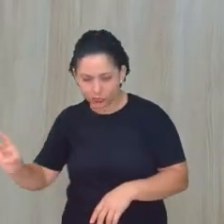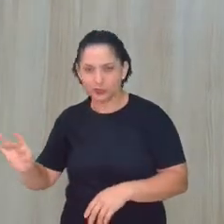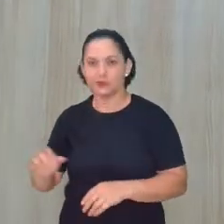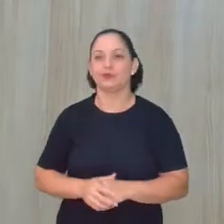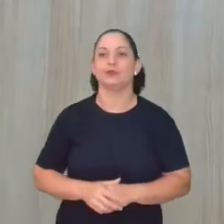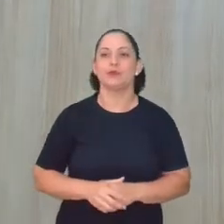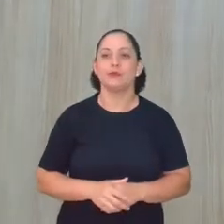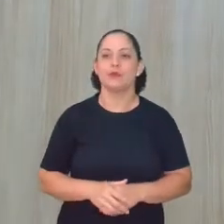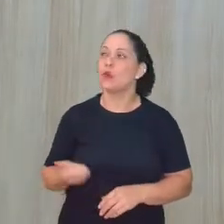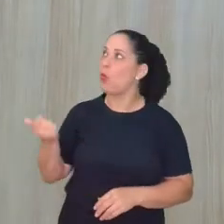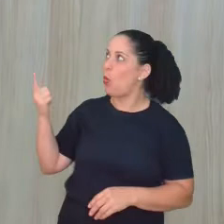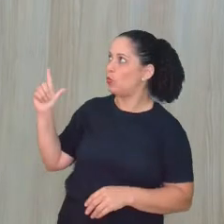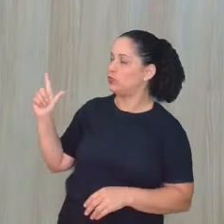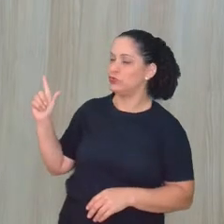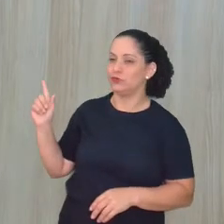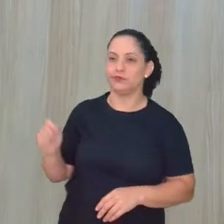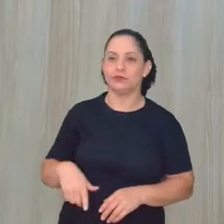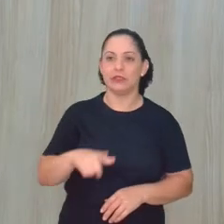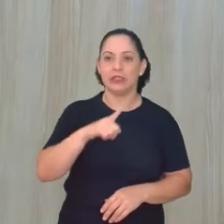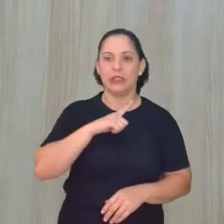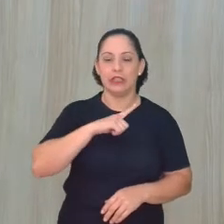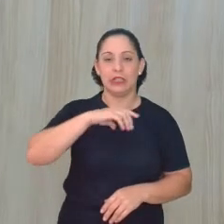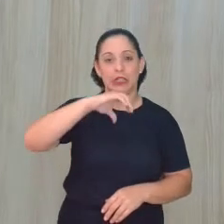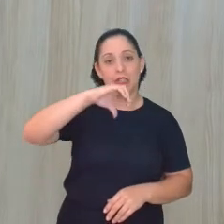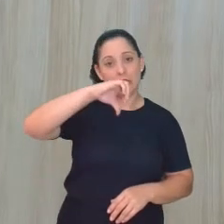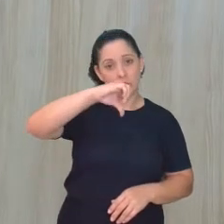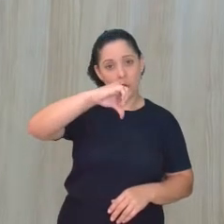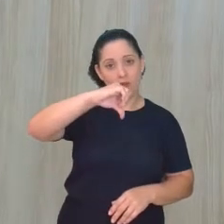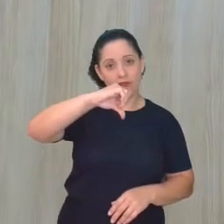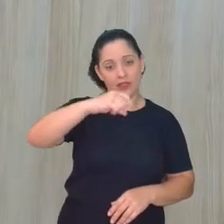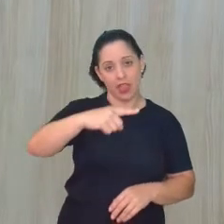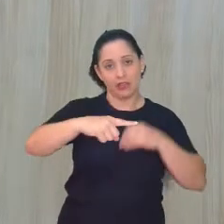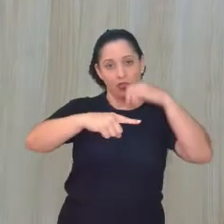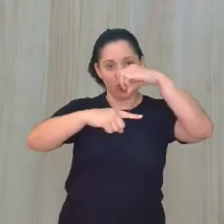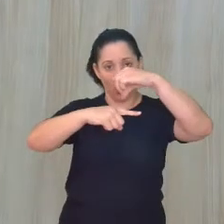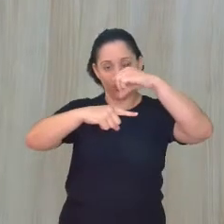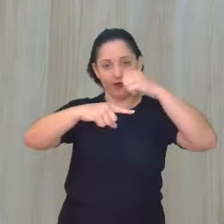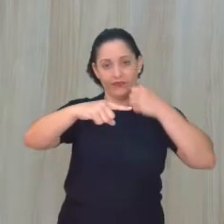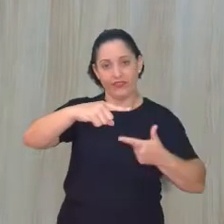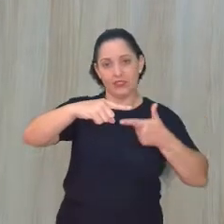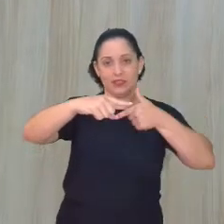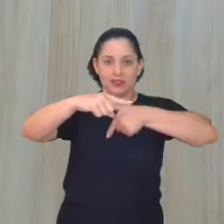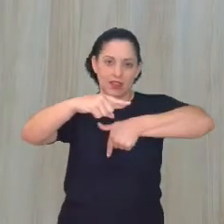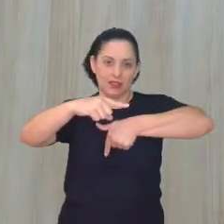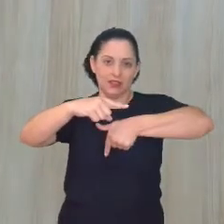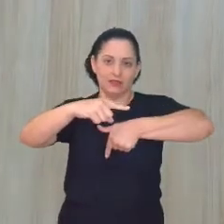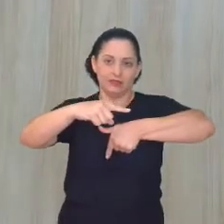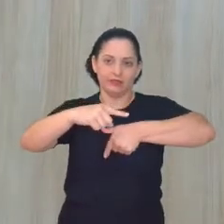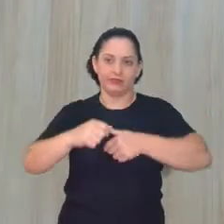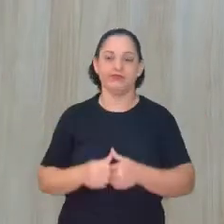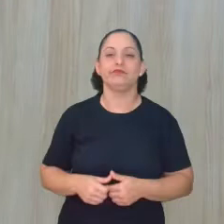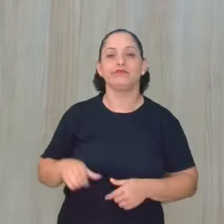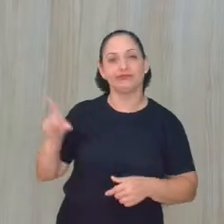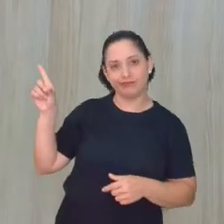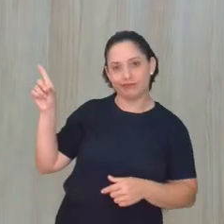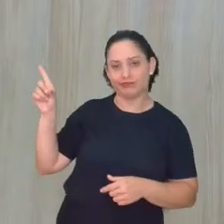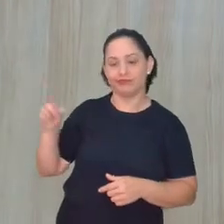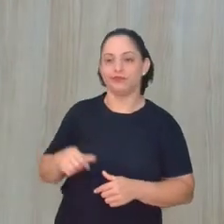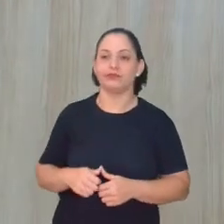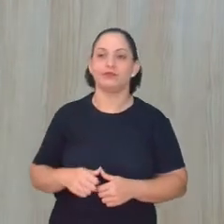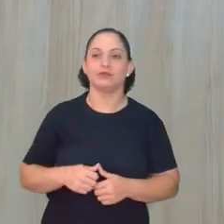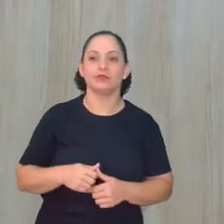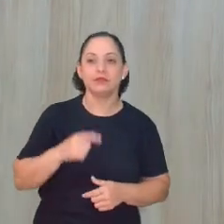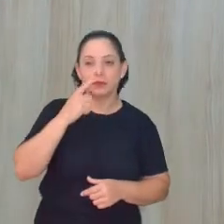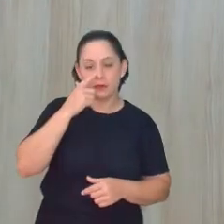outras duas razões, eu tenho 9 está para 27, simplificando por 9 dá igual a 1 está para 3 também,